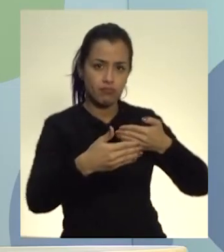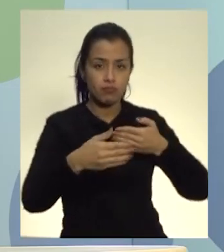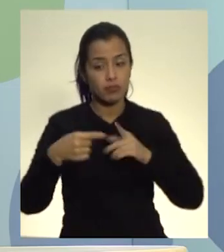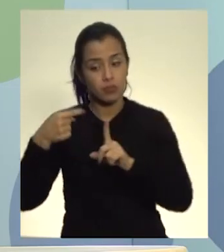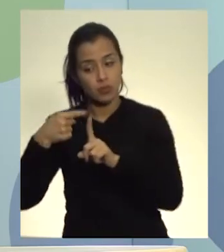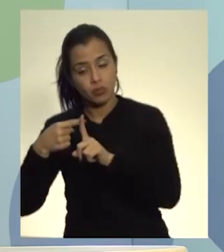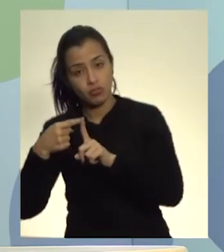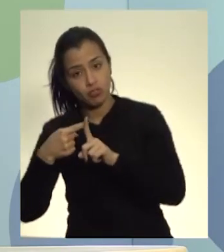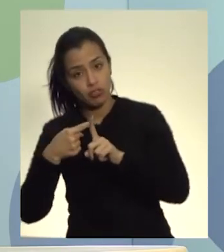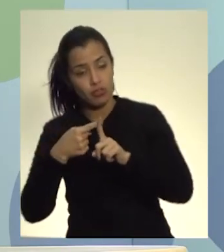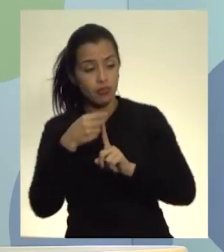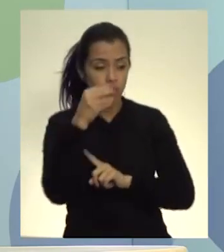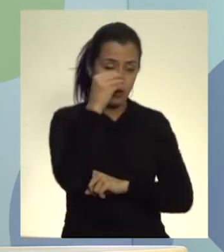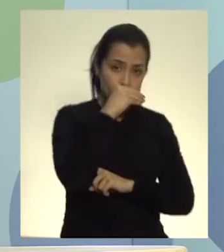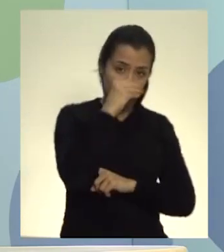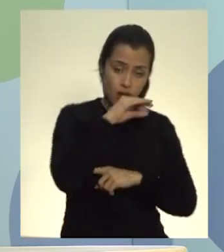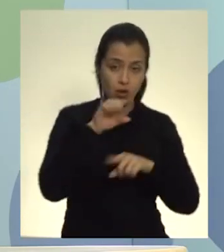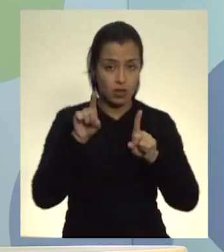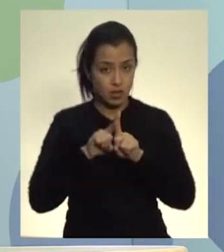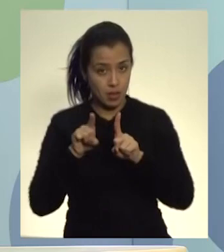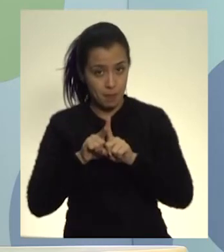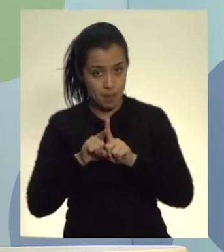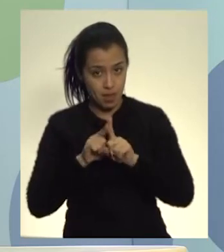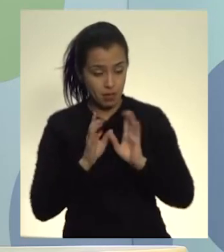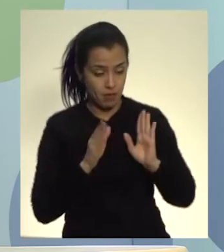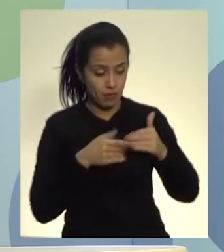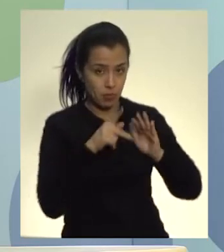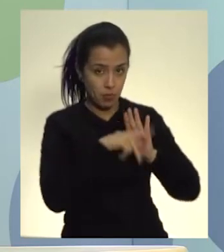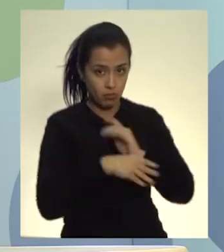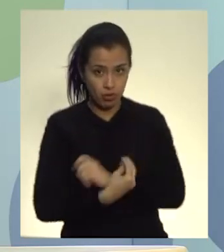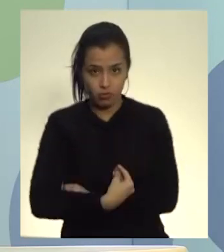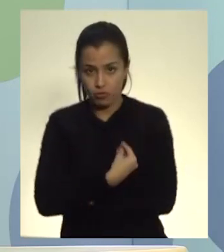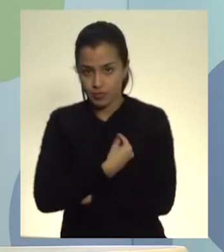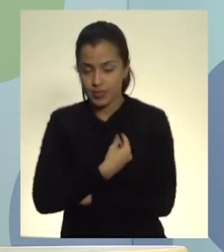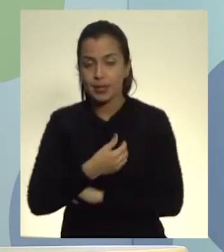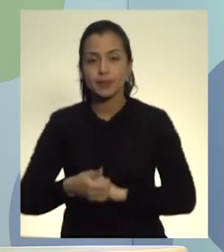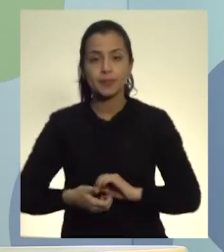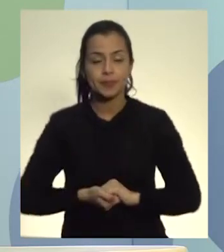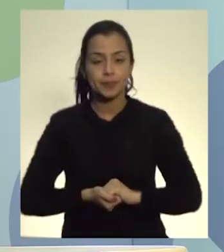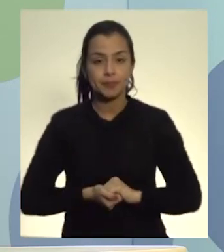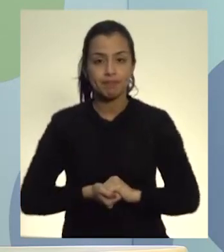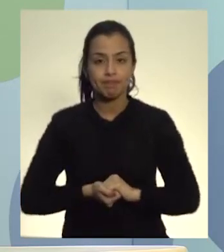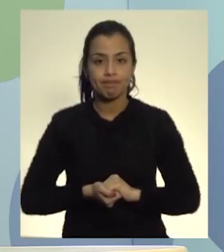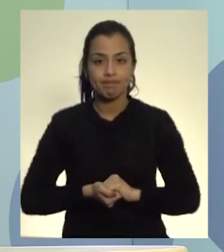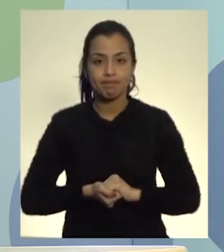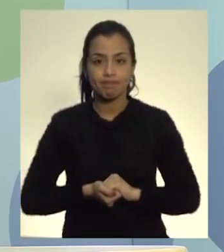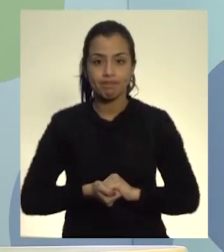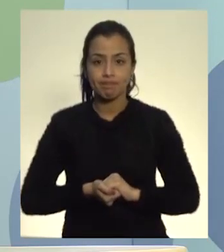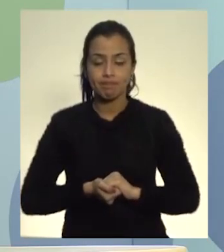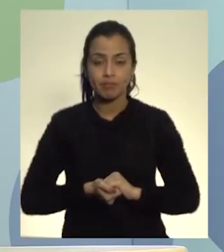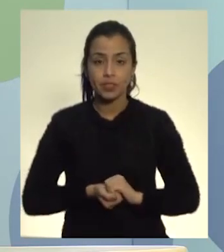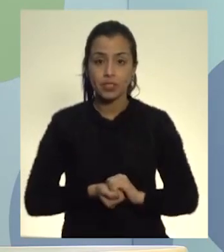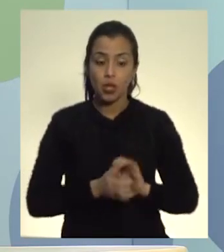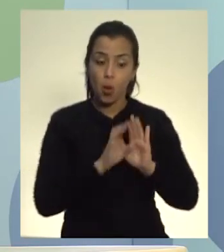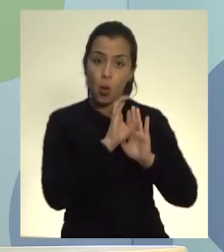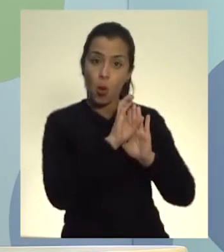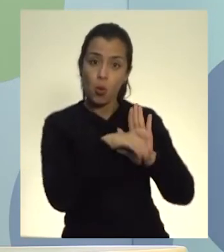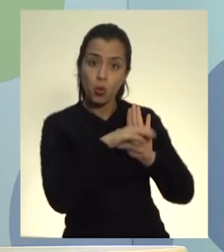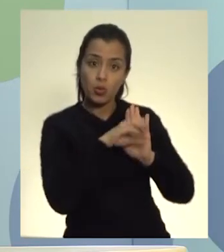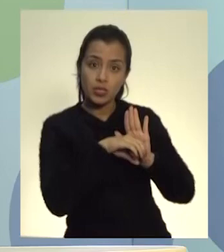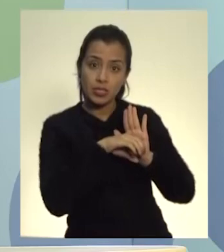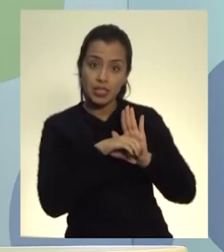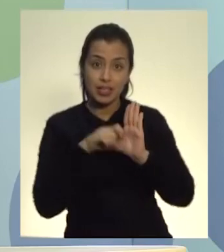e fragilidades para a construção do projeto de vida. Depois, a gente olhou o conceito de protagonismo, olhou as